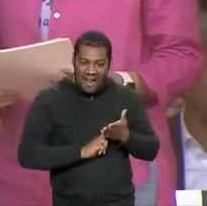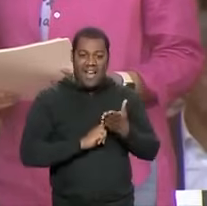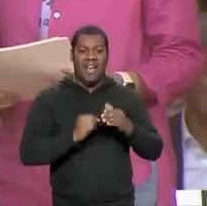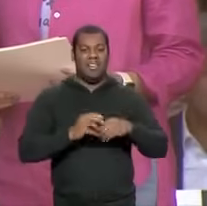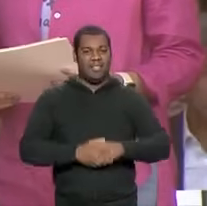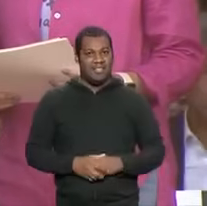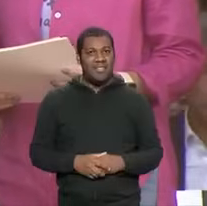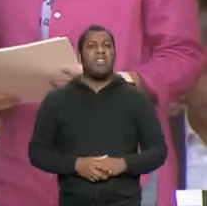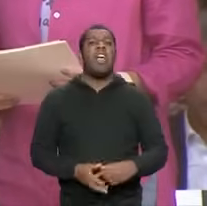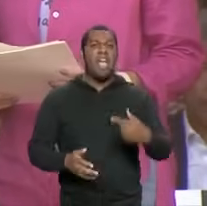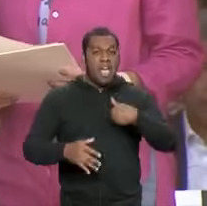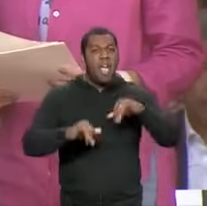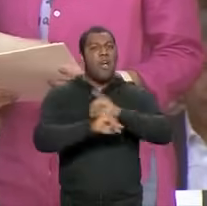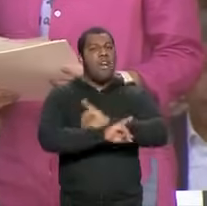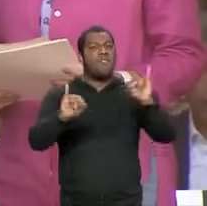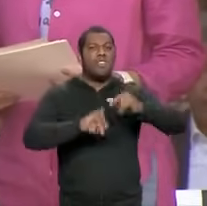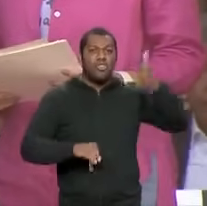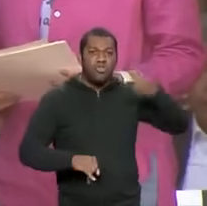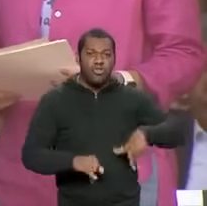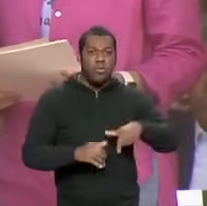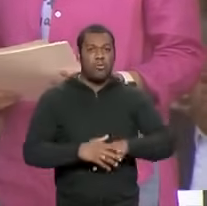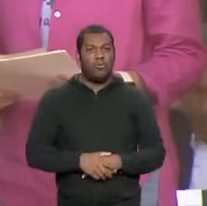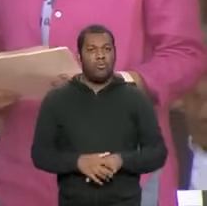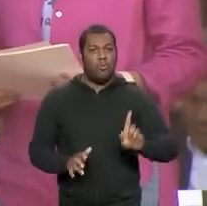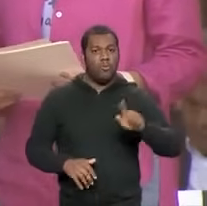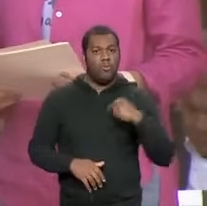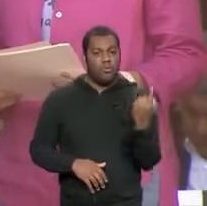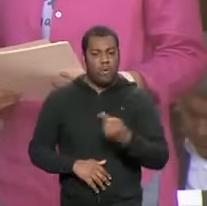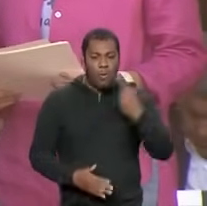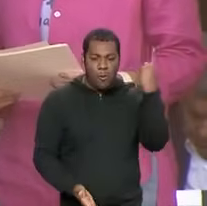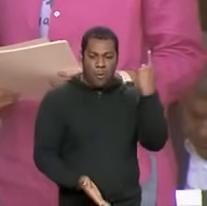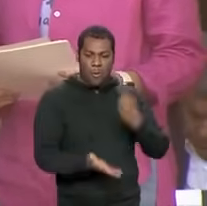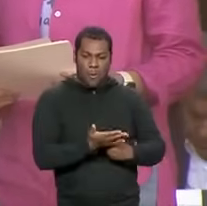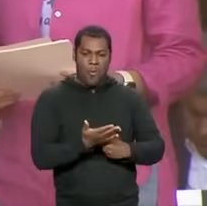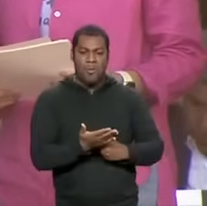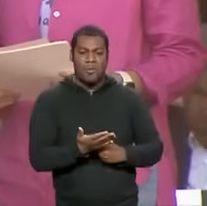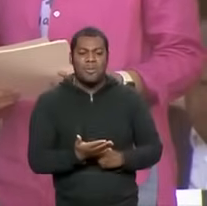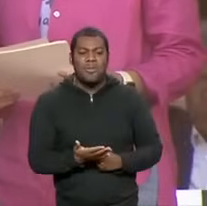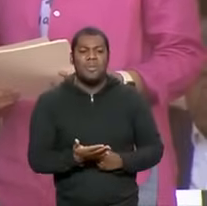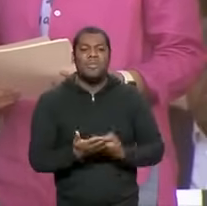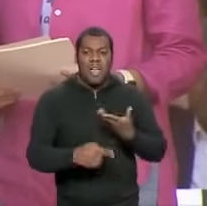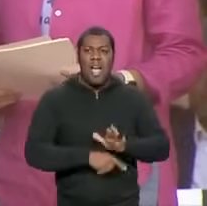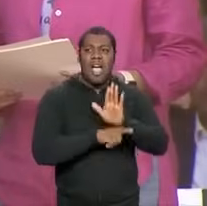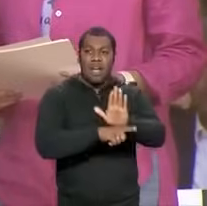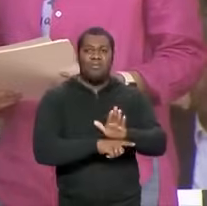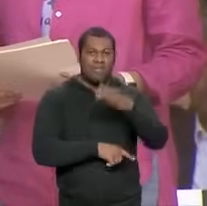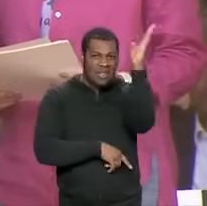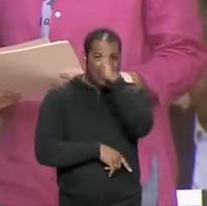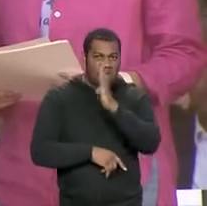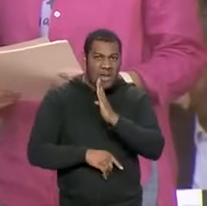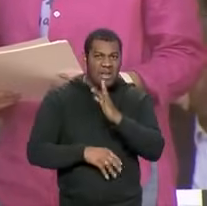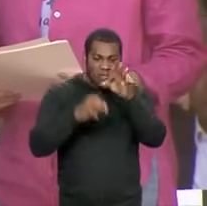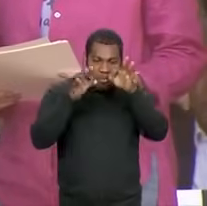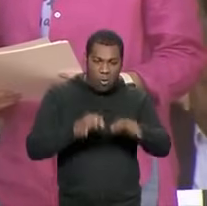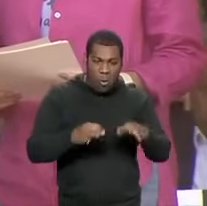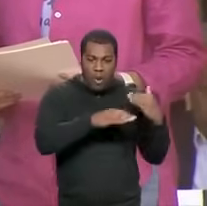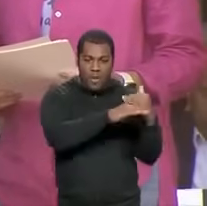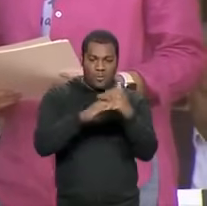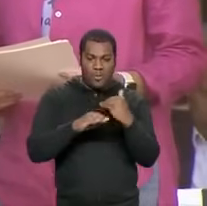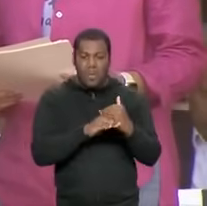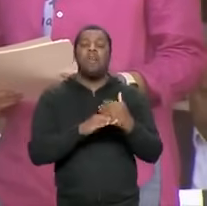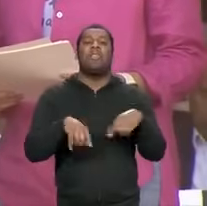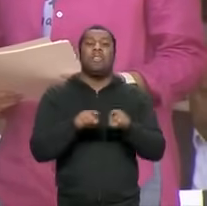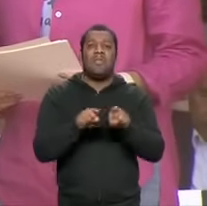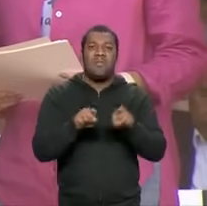reafirmo novamente agora nosso compromisso de construir um país mais justo um país melhor